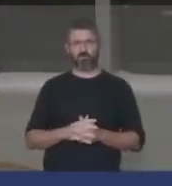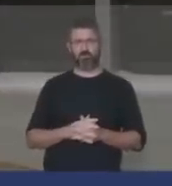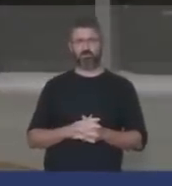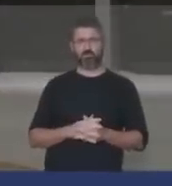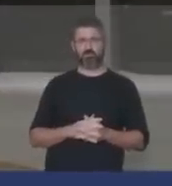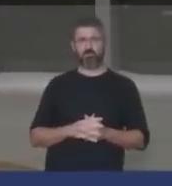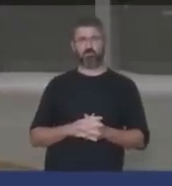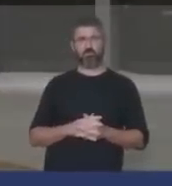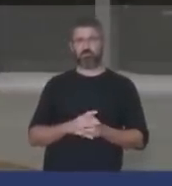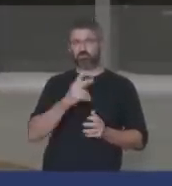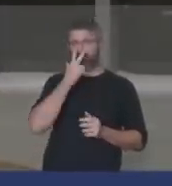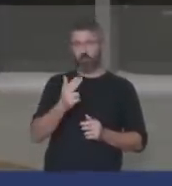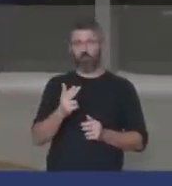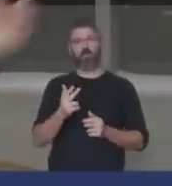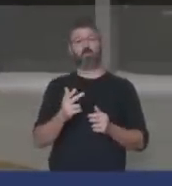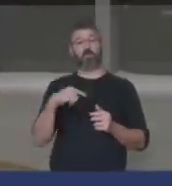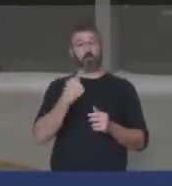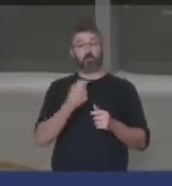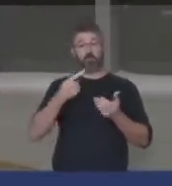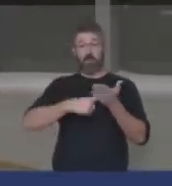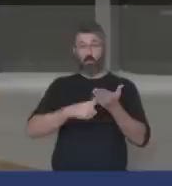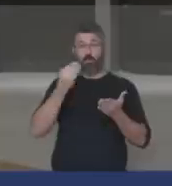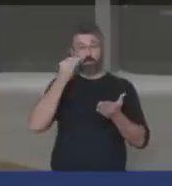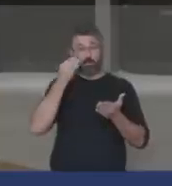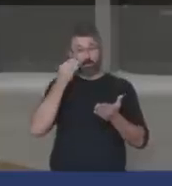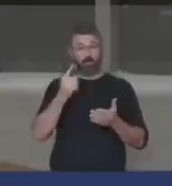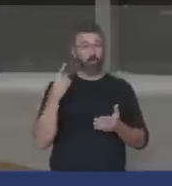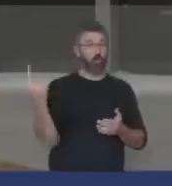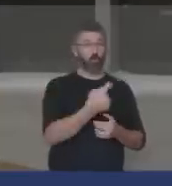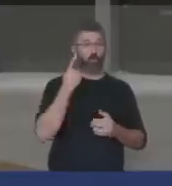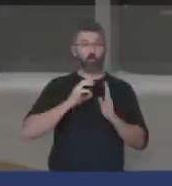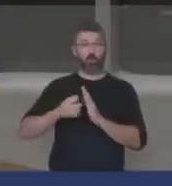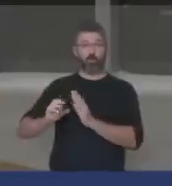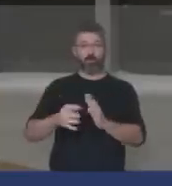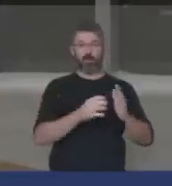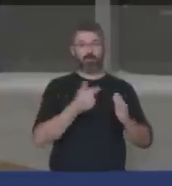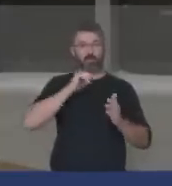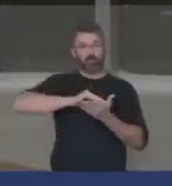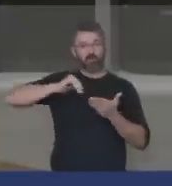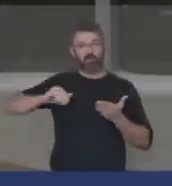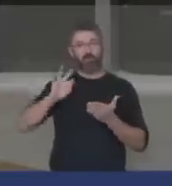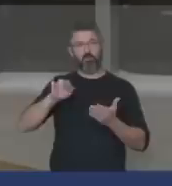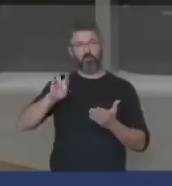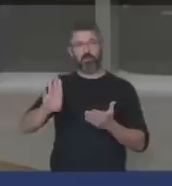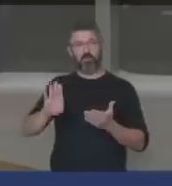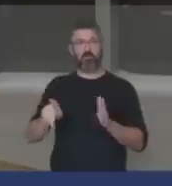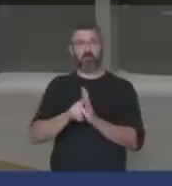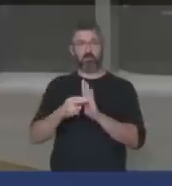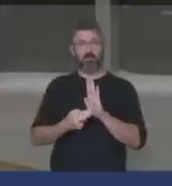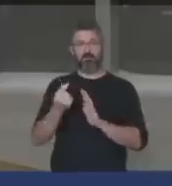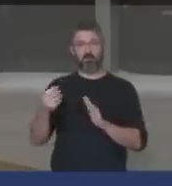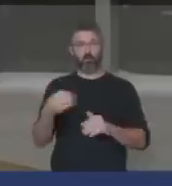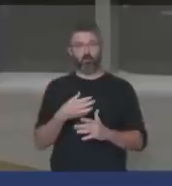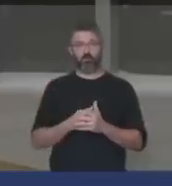Não deveríamos, e como aqui deveríamos construir um acordo de todas as bancadas aqui para excluir o Fundeb do novo arcabouço